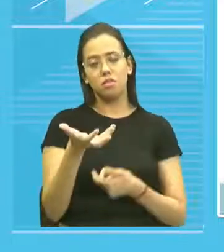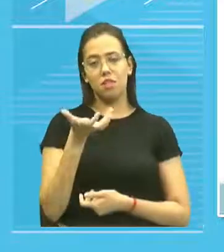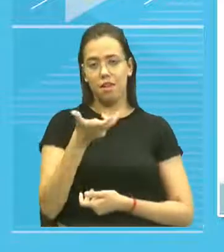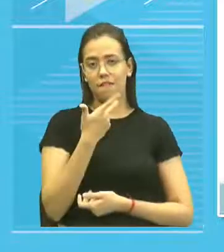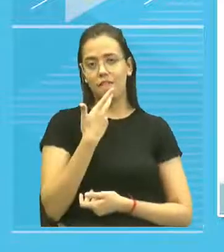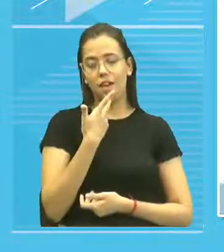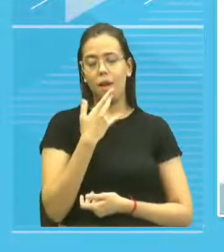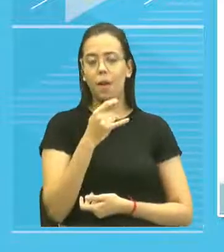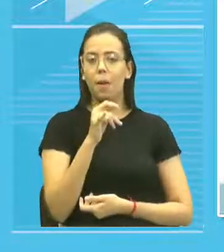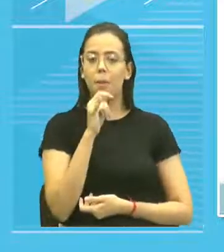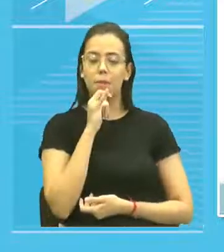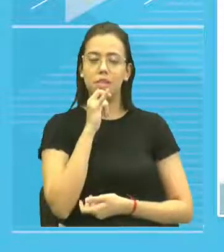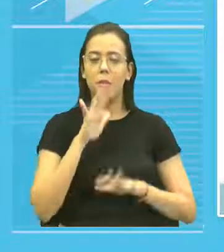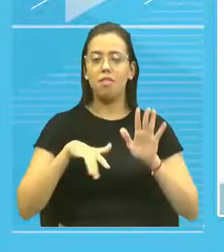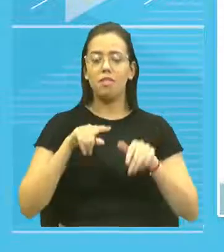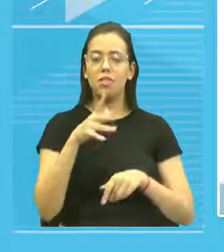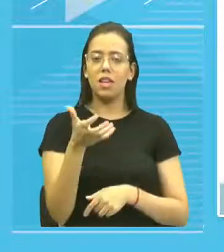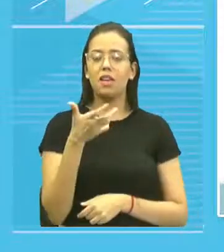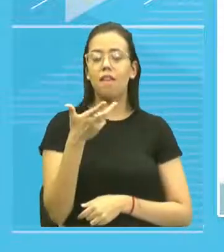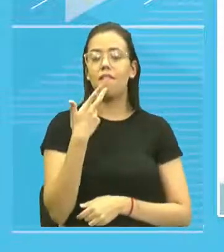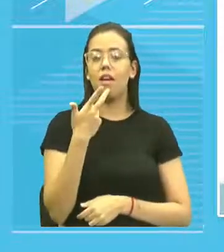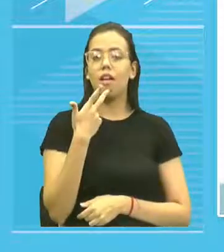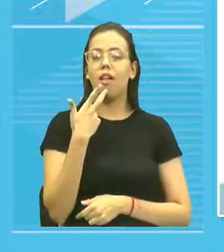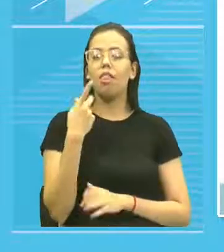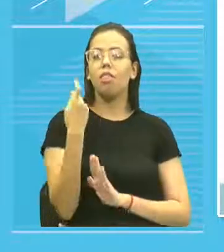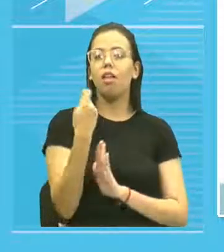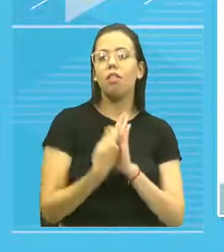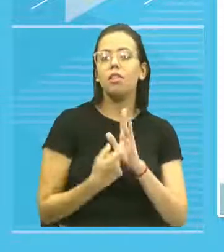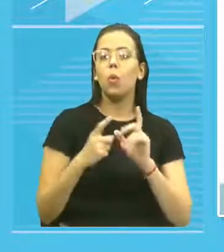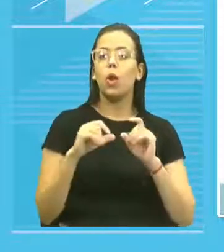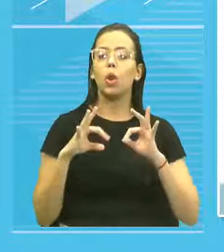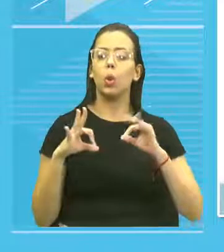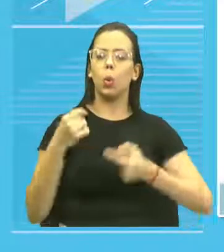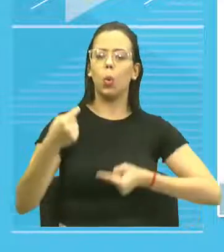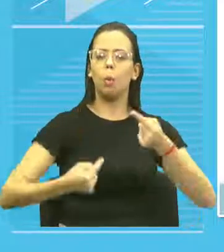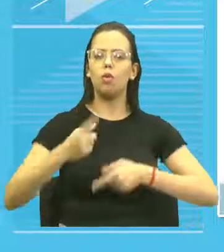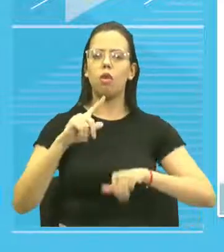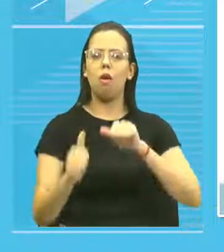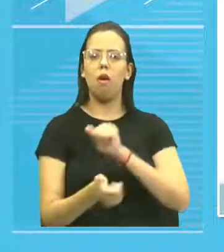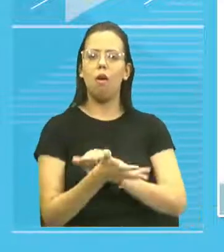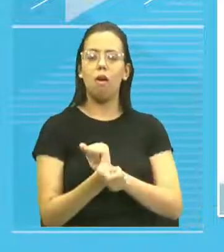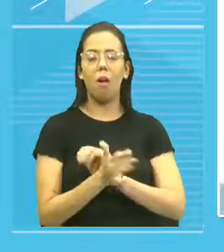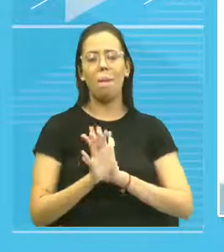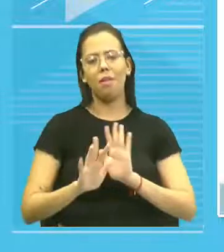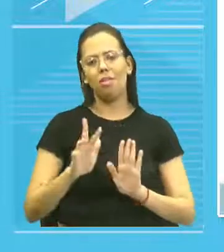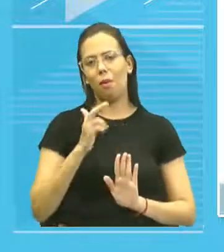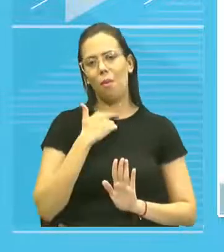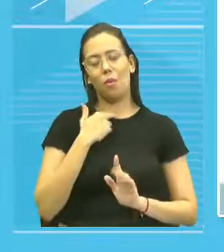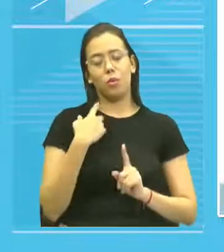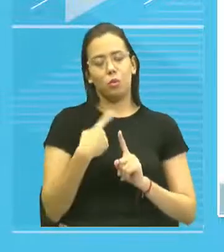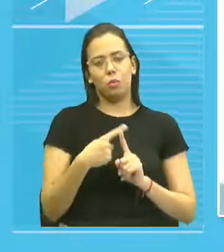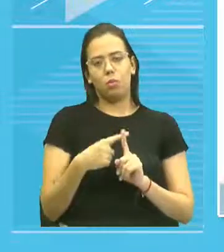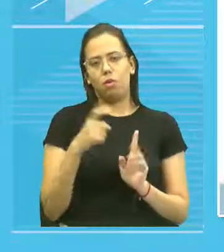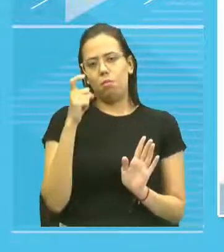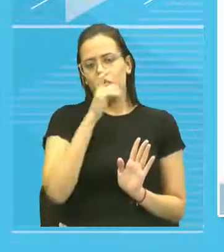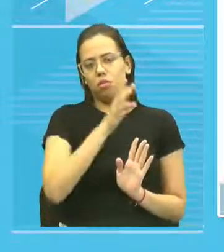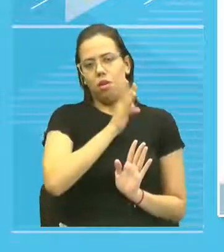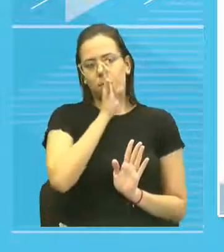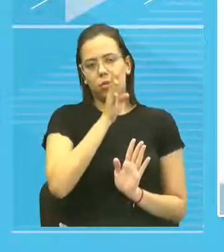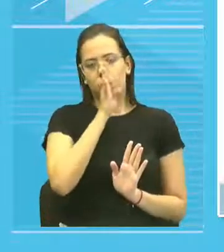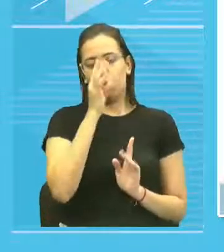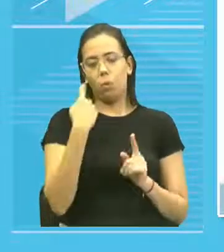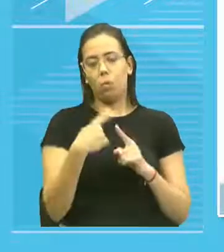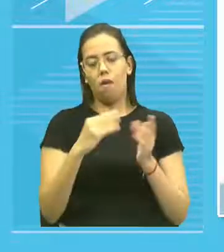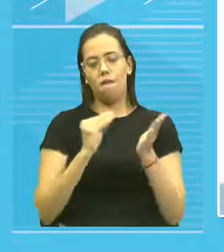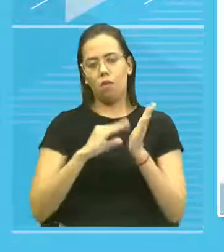dizer por vezes você quer dizer na redação que todo político é corrupto medo não diga isso que isso é uma falácia você